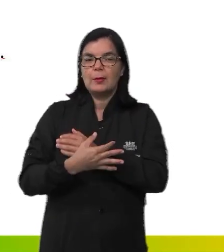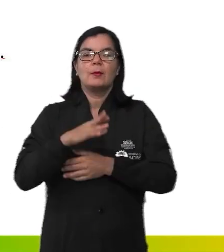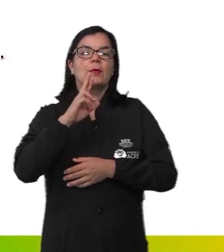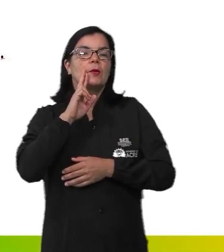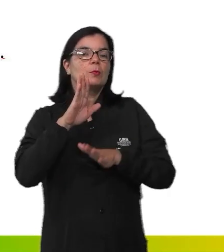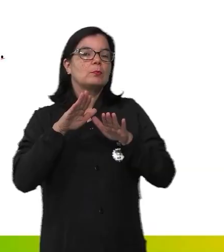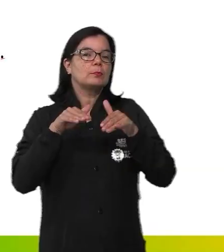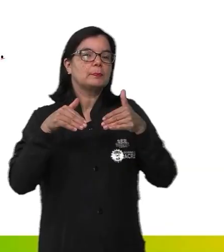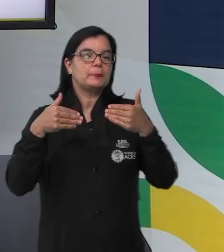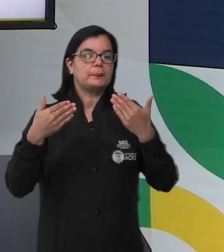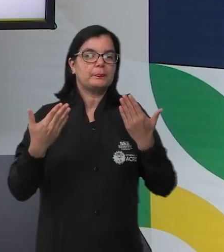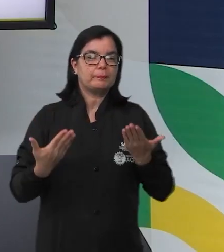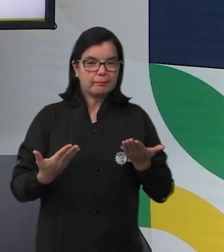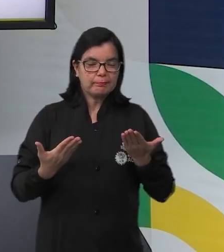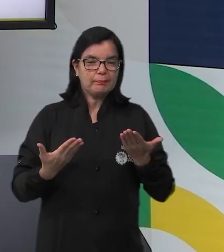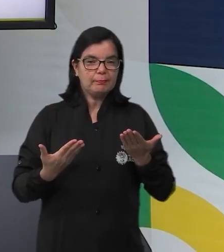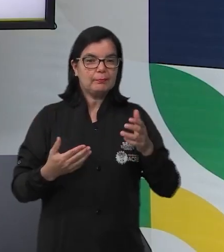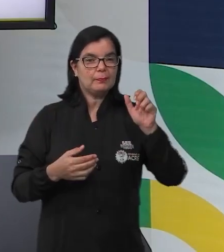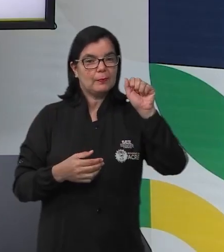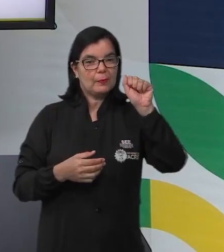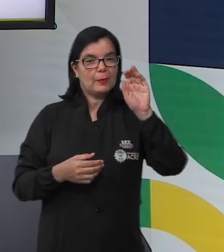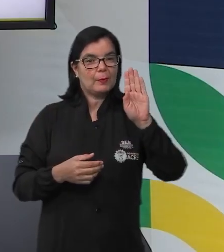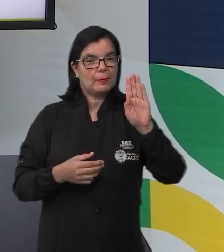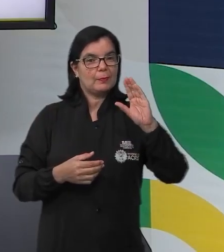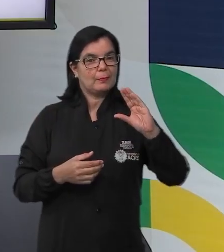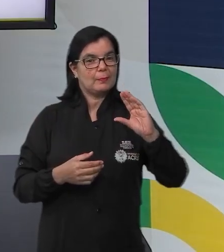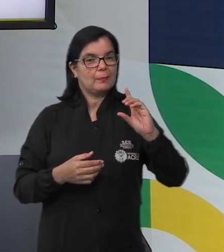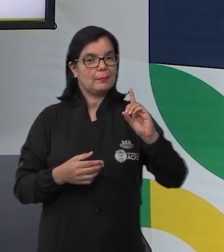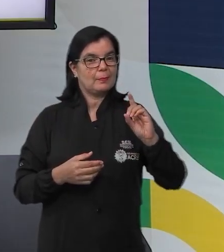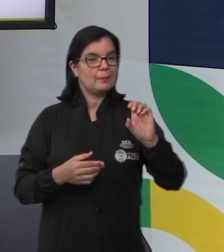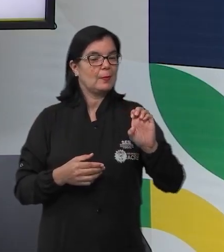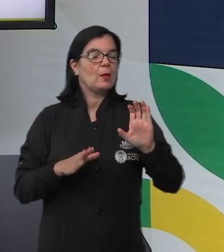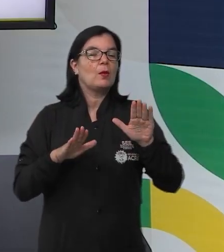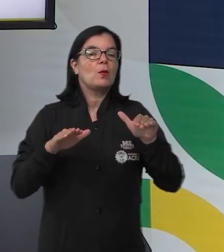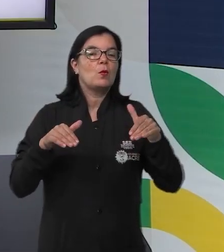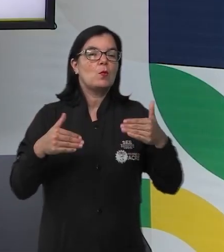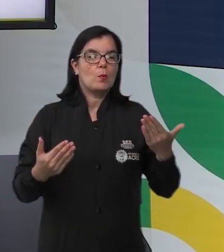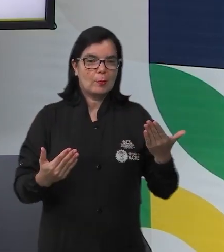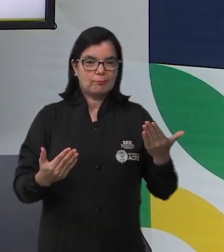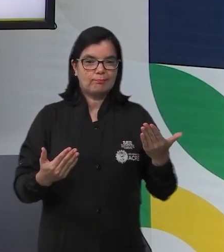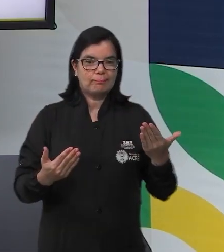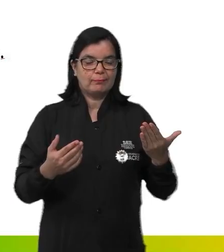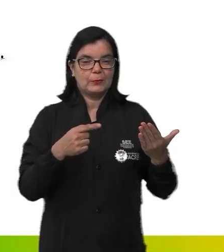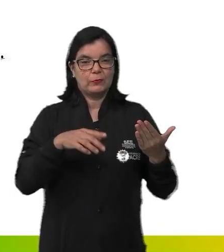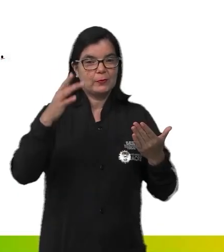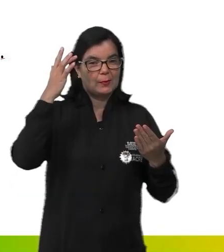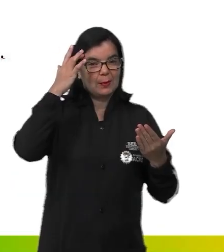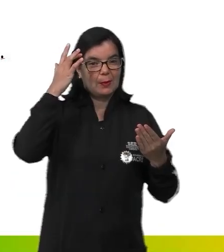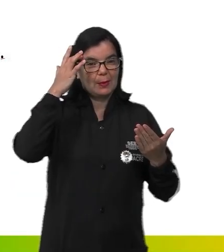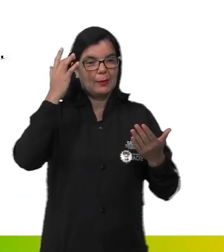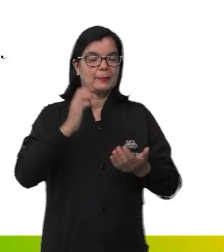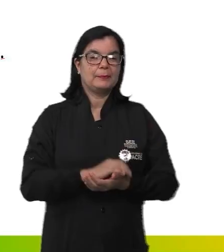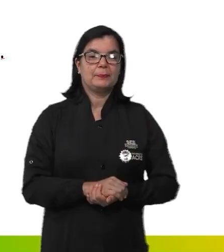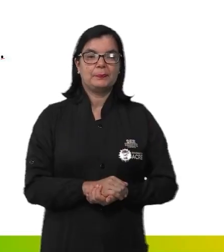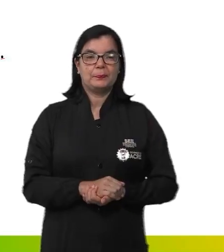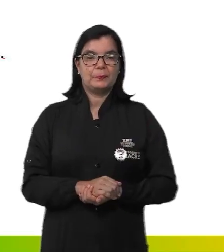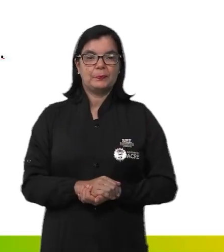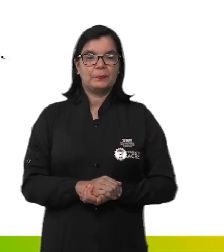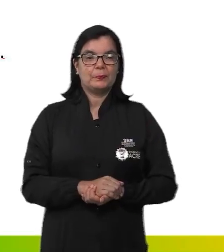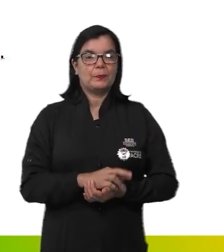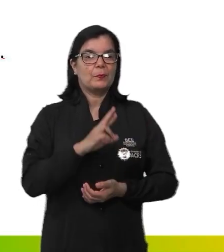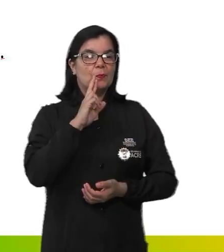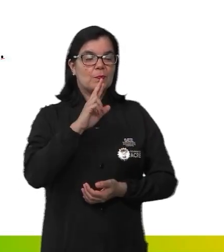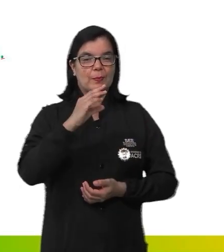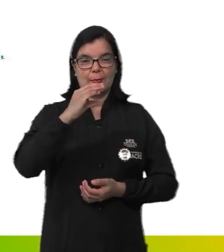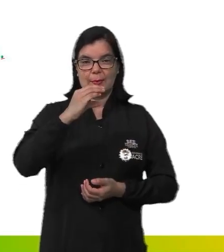correta. E aí, pessoal, A, B, C, D ou E? E aí, qual é dessas alternativas que vocês acham? Vamos para o gabarito,